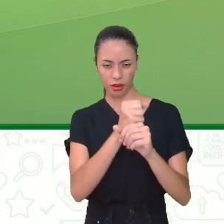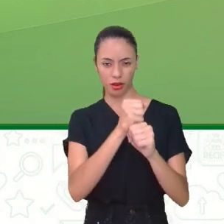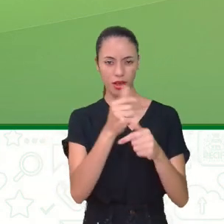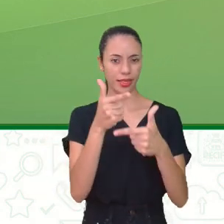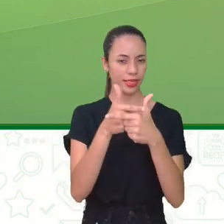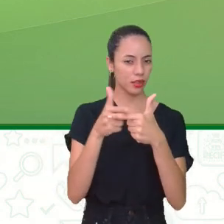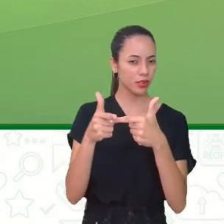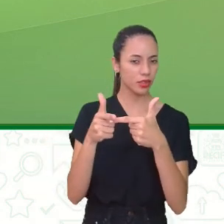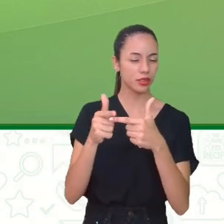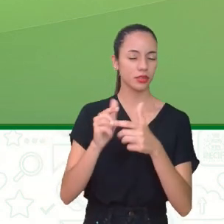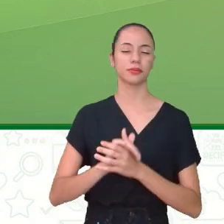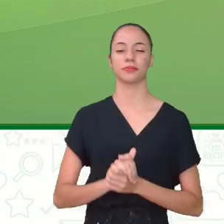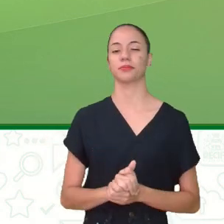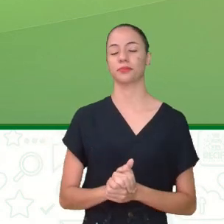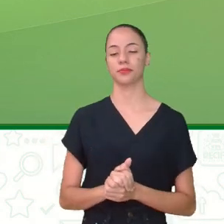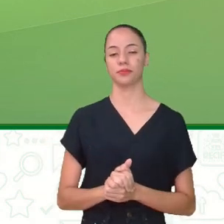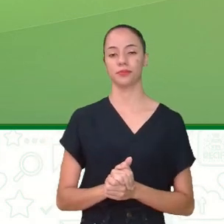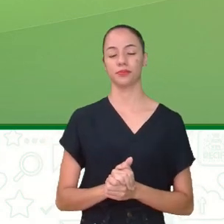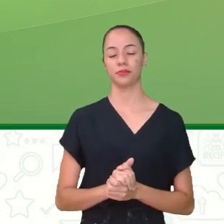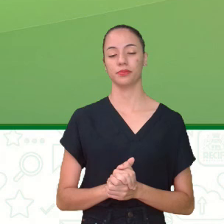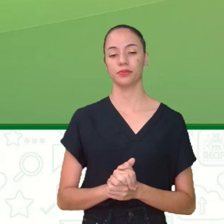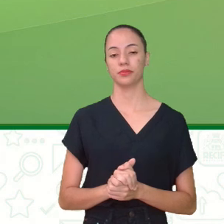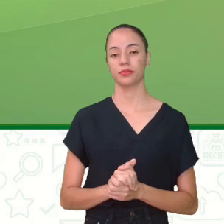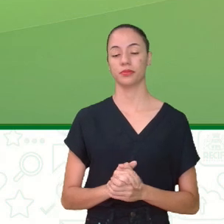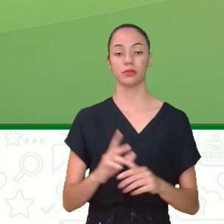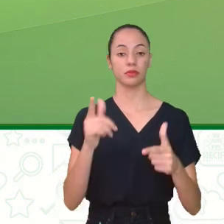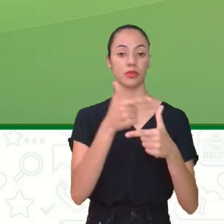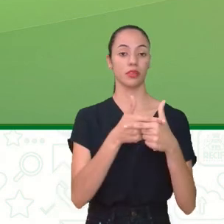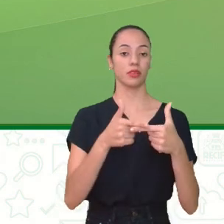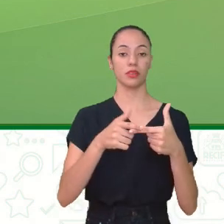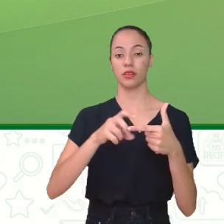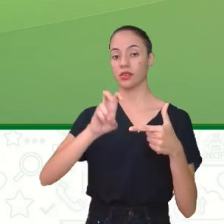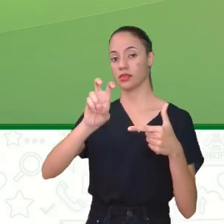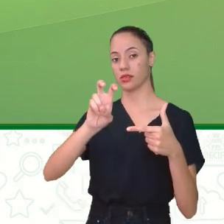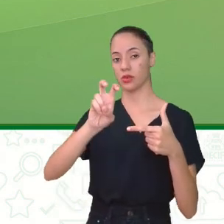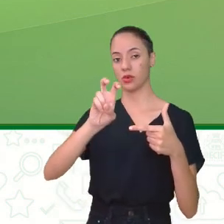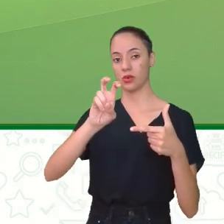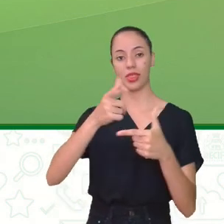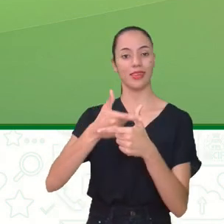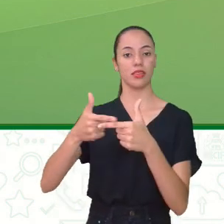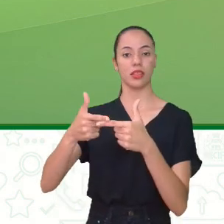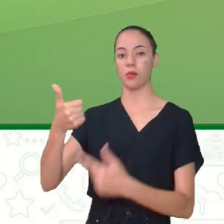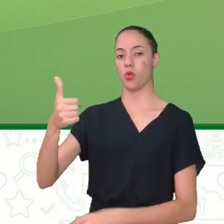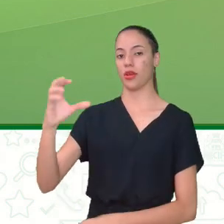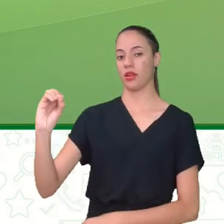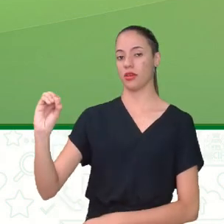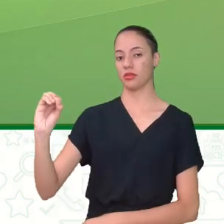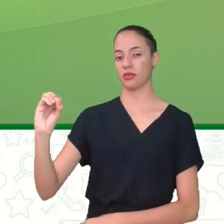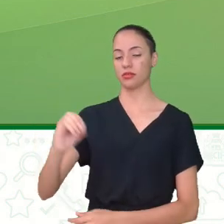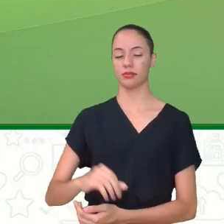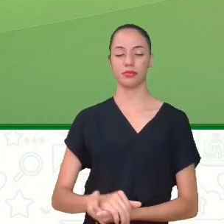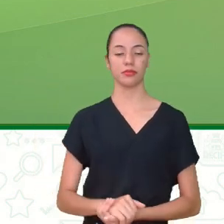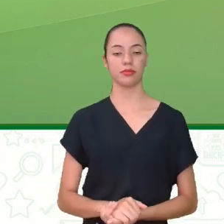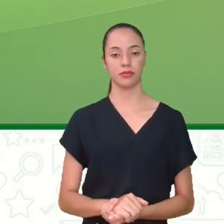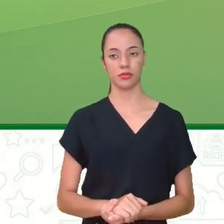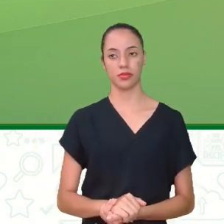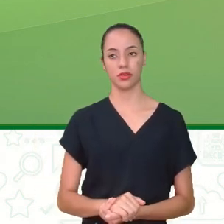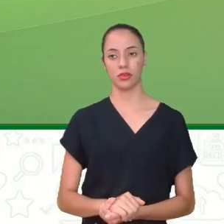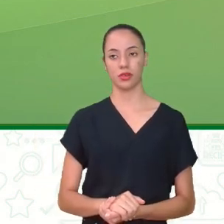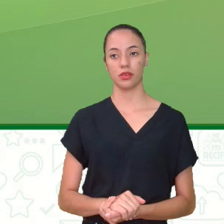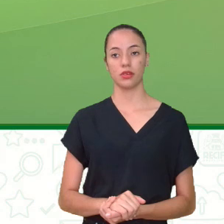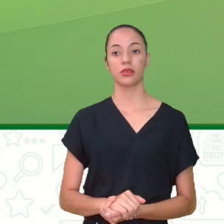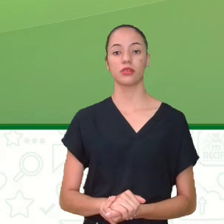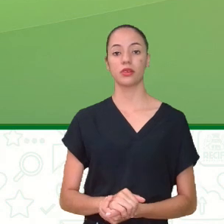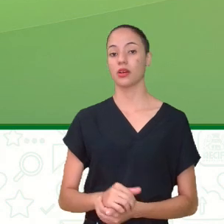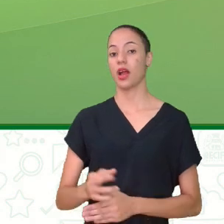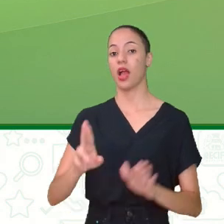dividir? Então, quando eu divido 5 por 10, não é? Eu vou ter meio